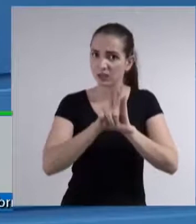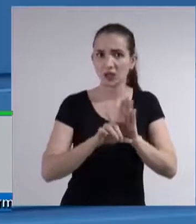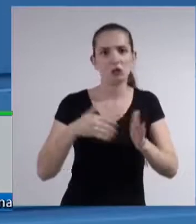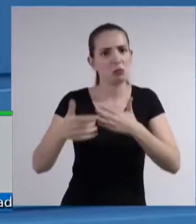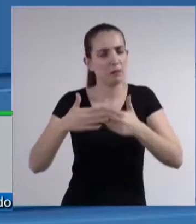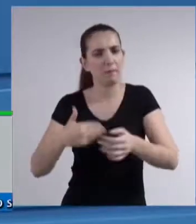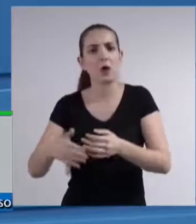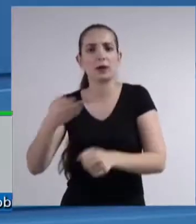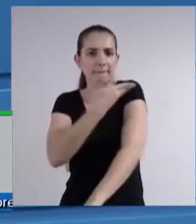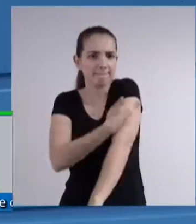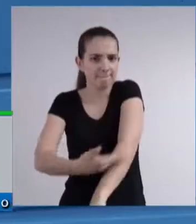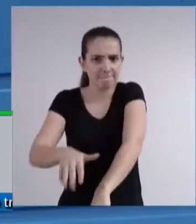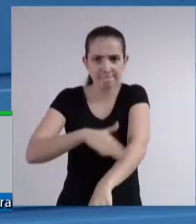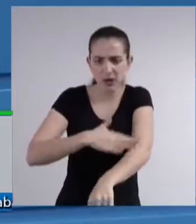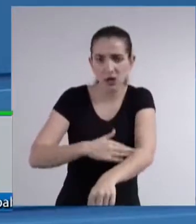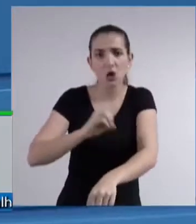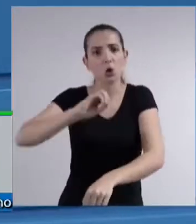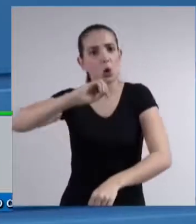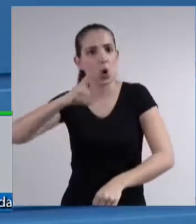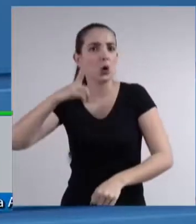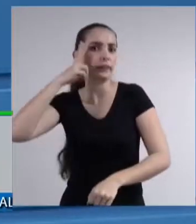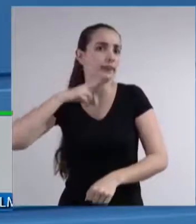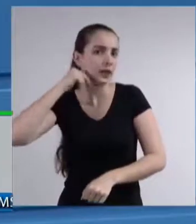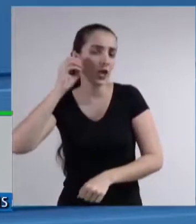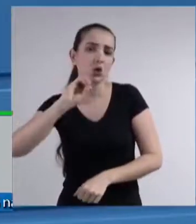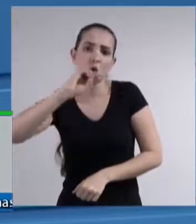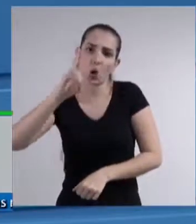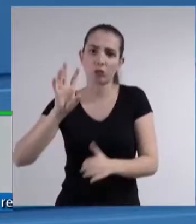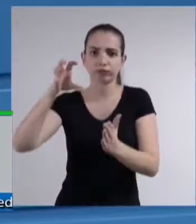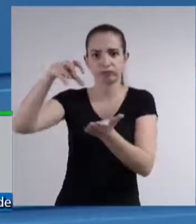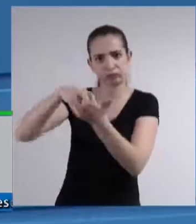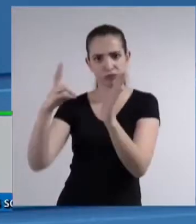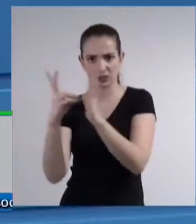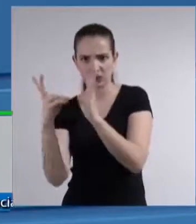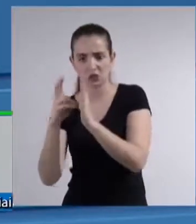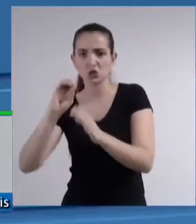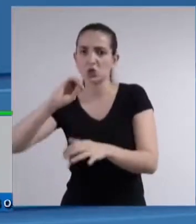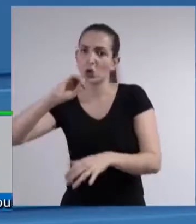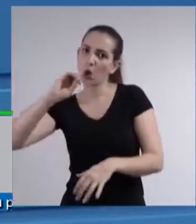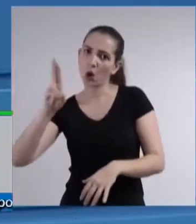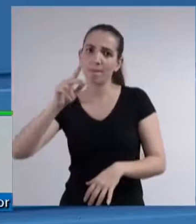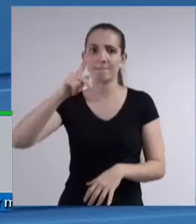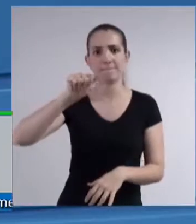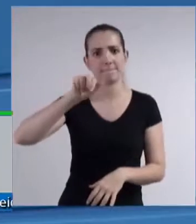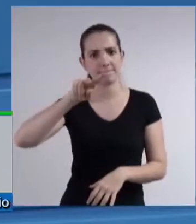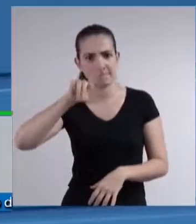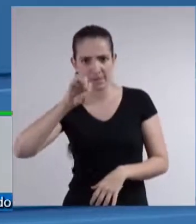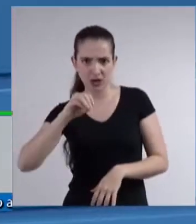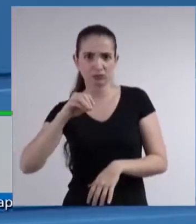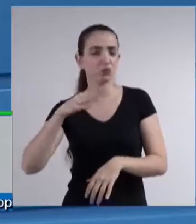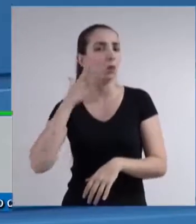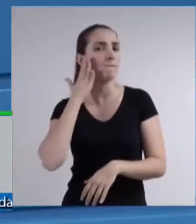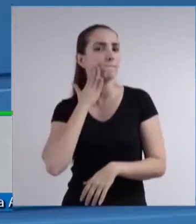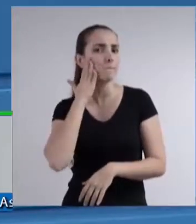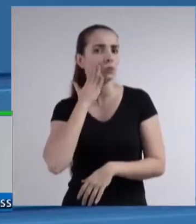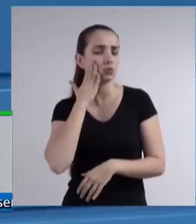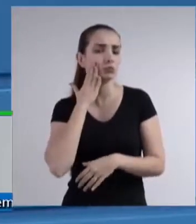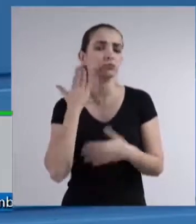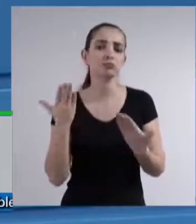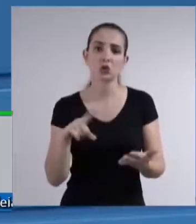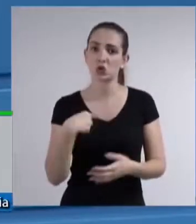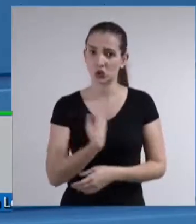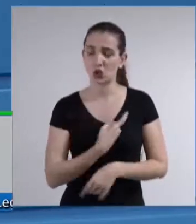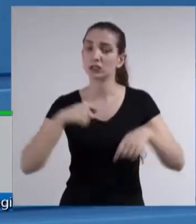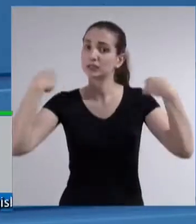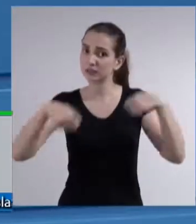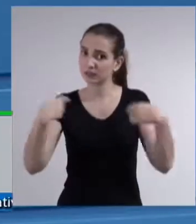brancos, seja de índios, seja de negros, seja de pardos. Penso que nós temos que permitir um Estado da ordem, e não o estado